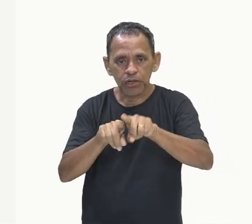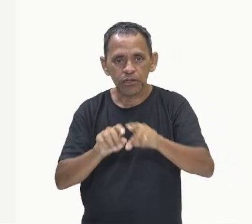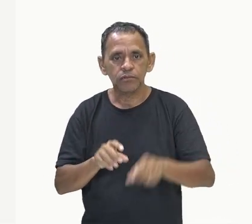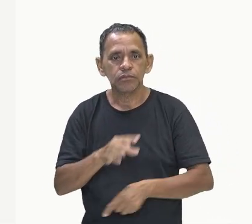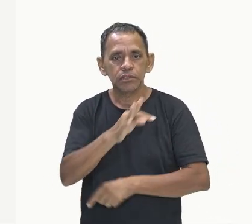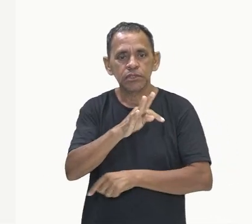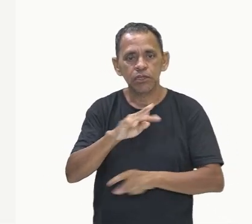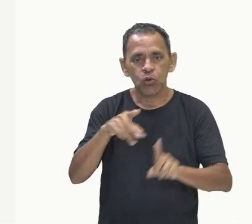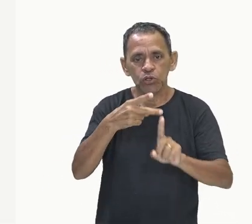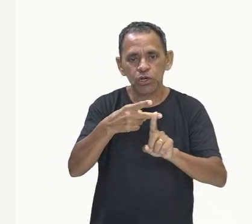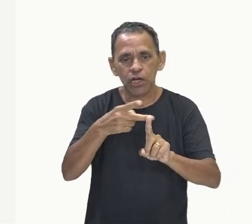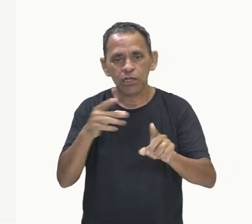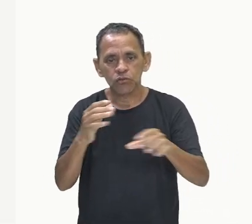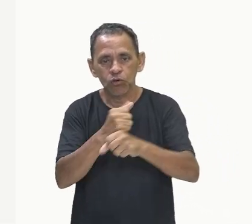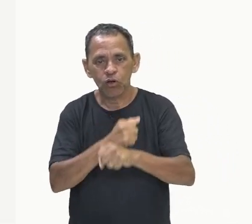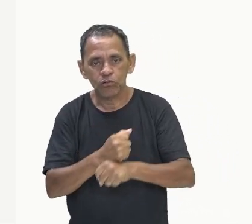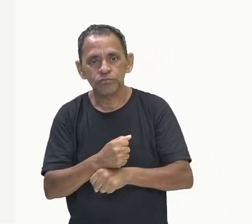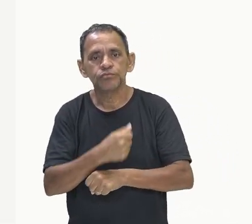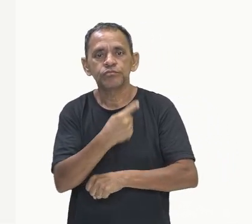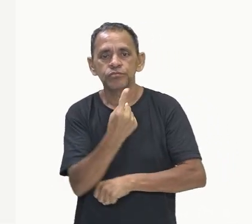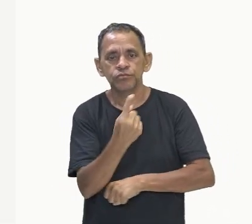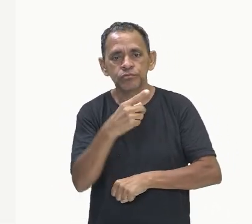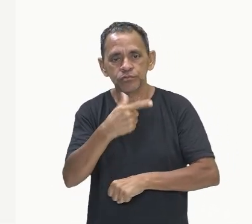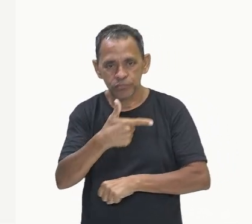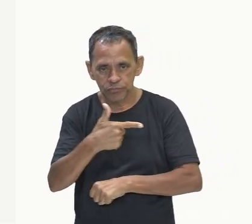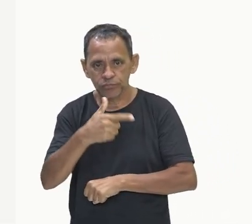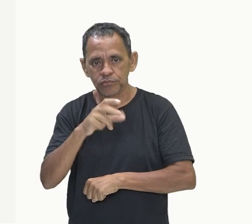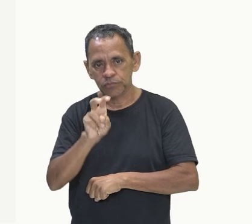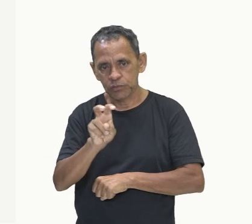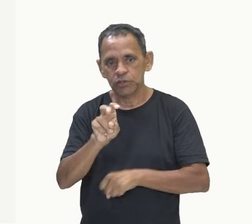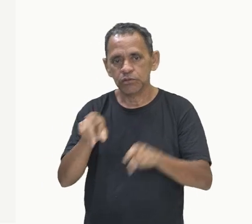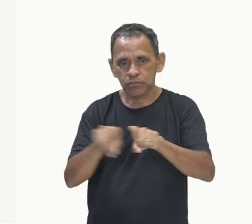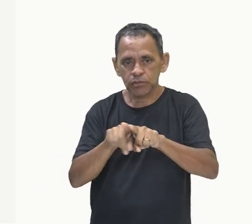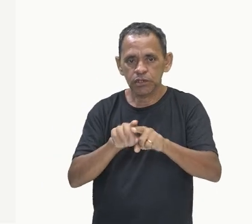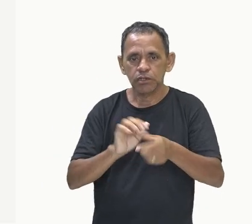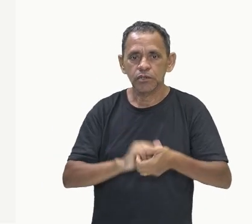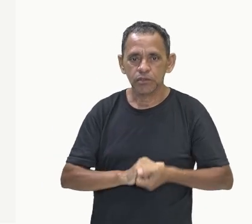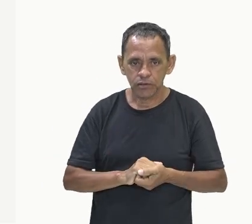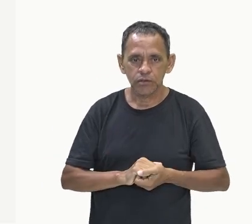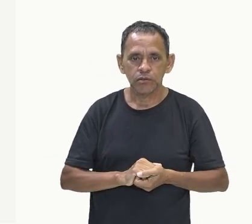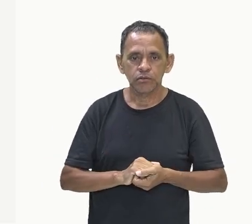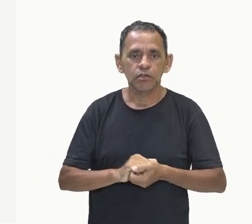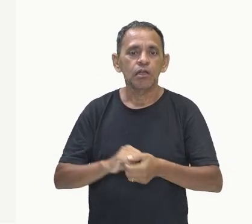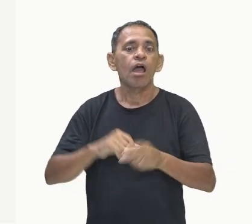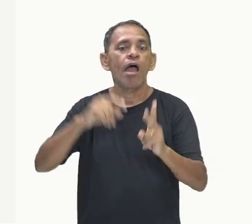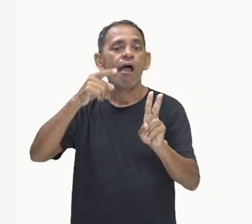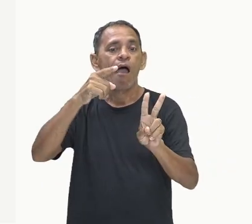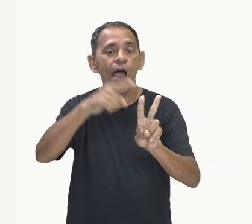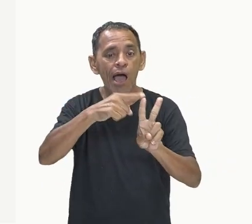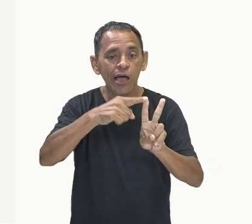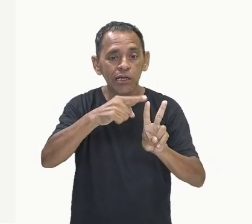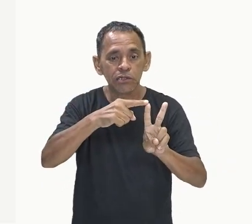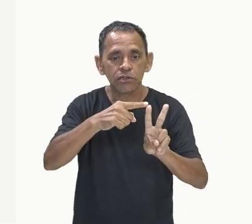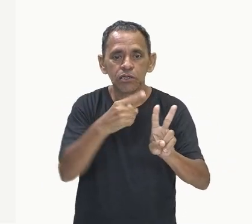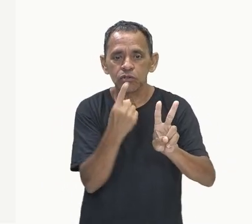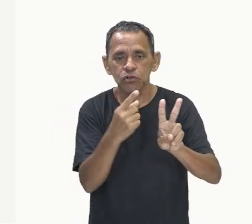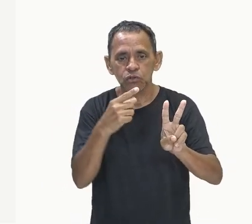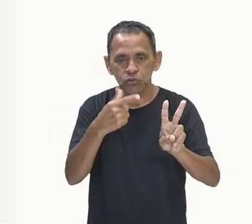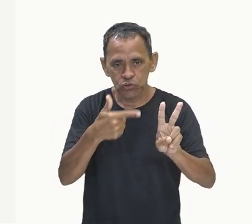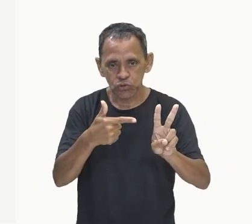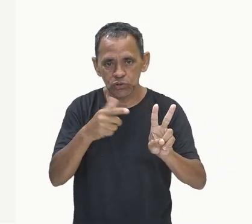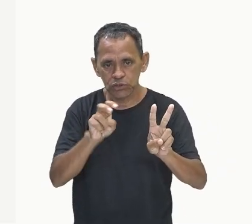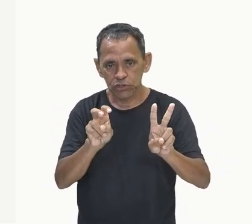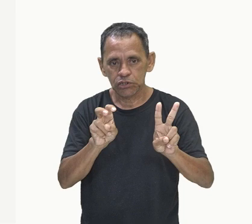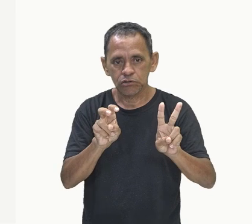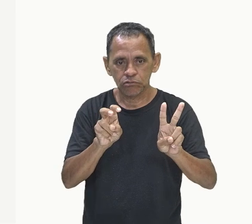125. E a raiz quadrada de 125 é aproximadamente 11,18 anos, que a resposta